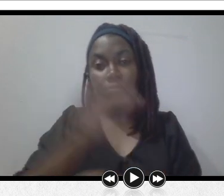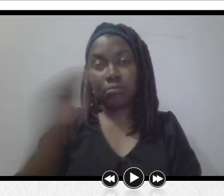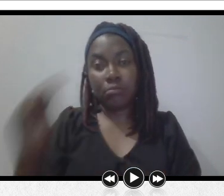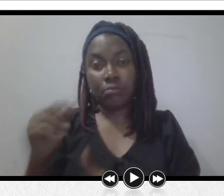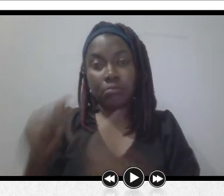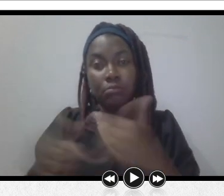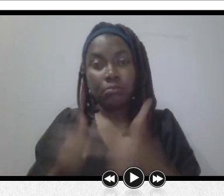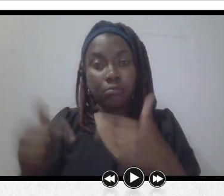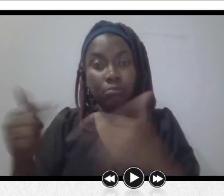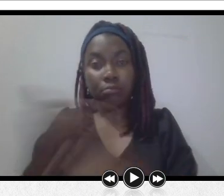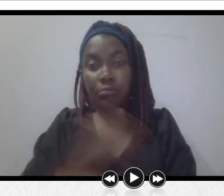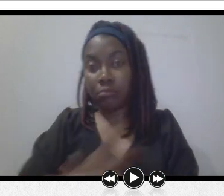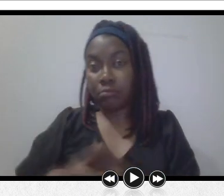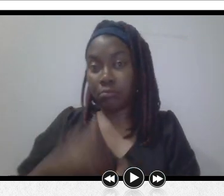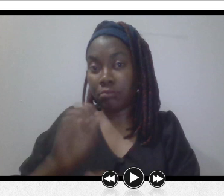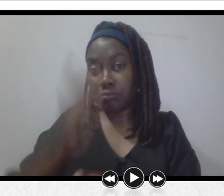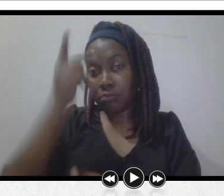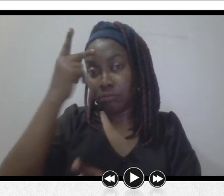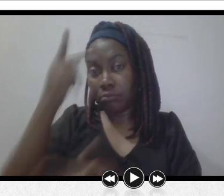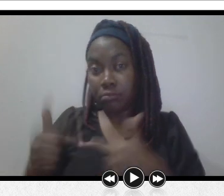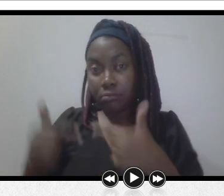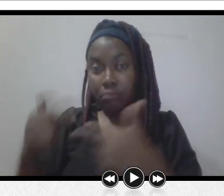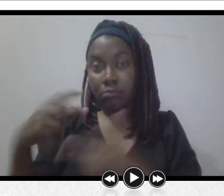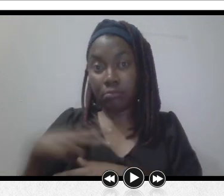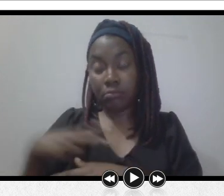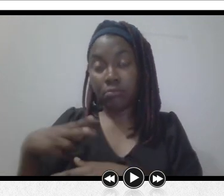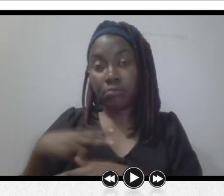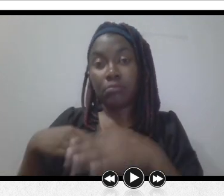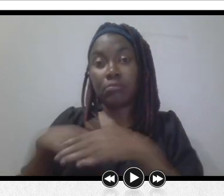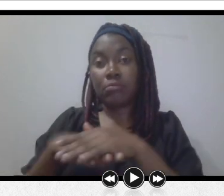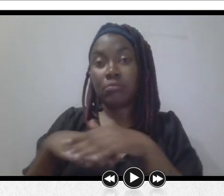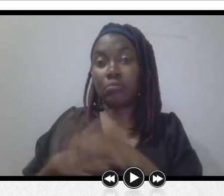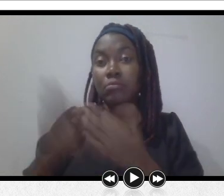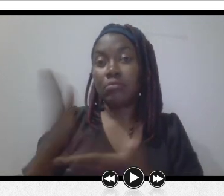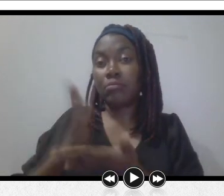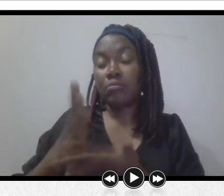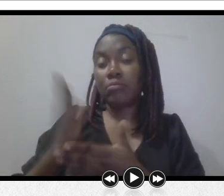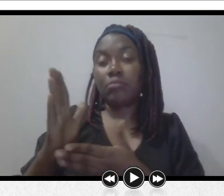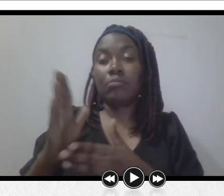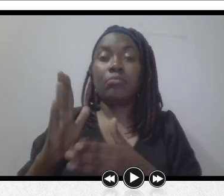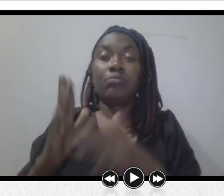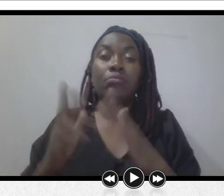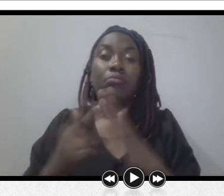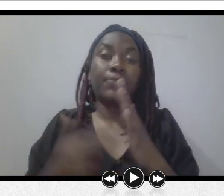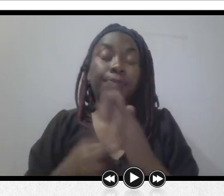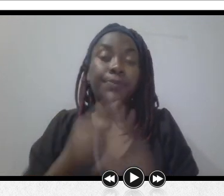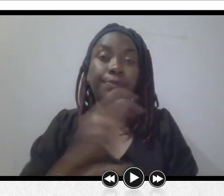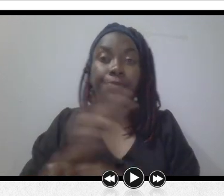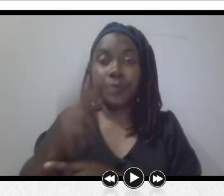públicos do Estado para a iniciativa privada, reservando a regulação dos mercados para os entes da